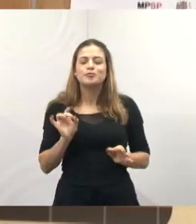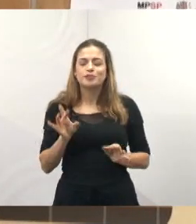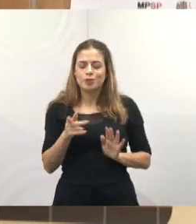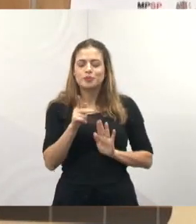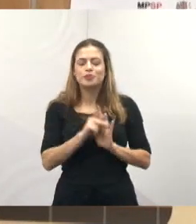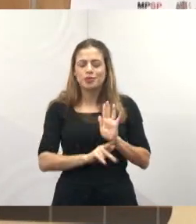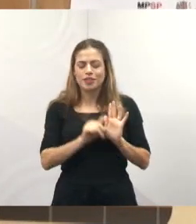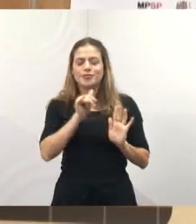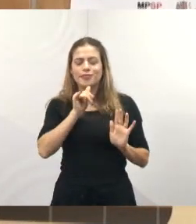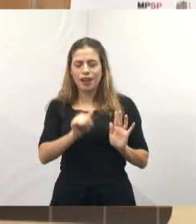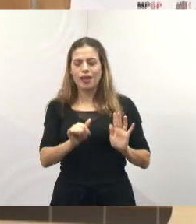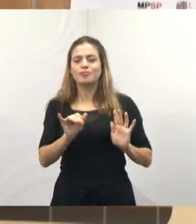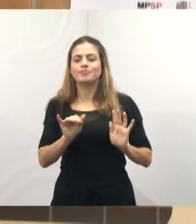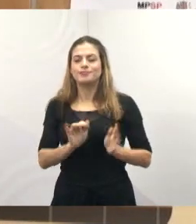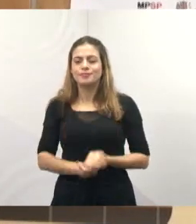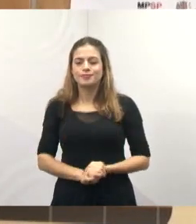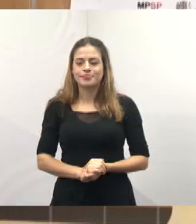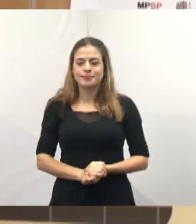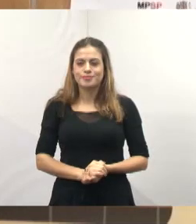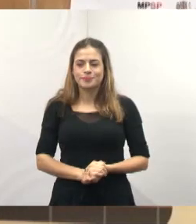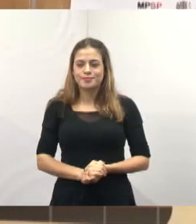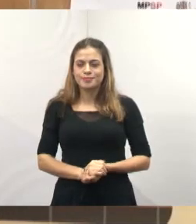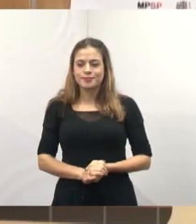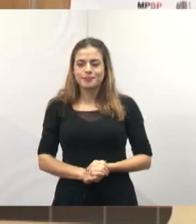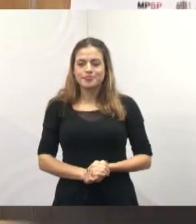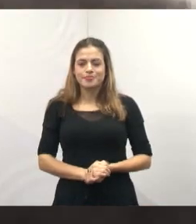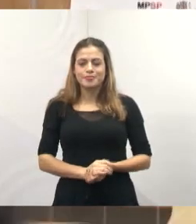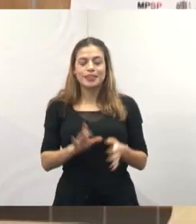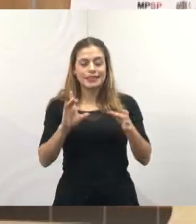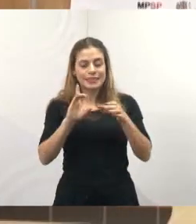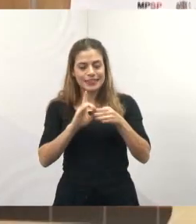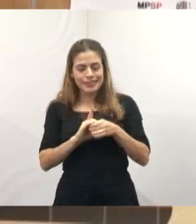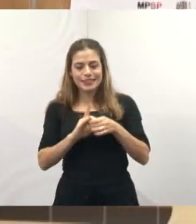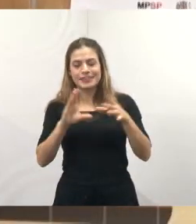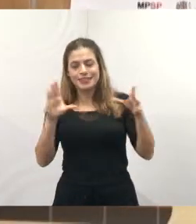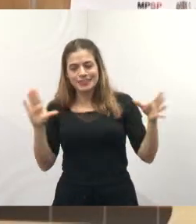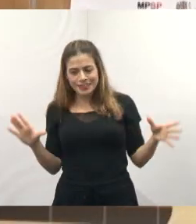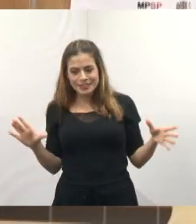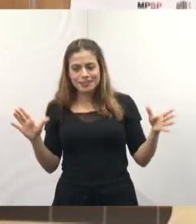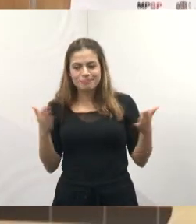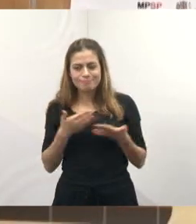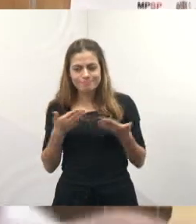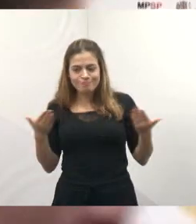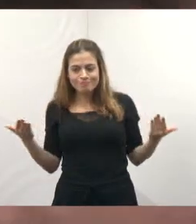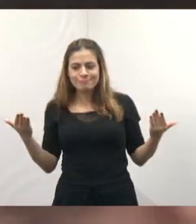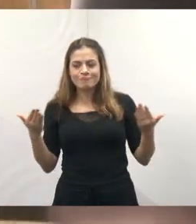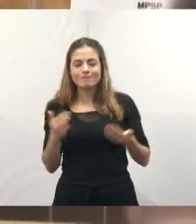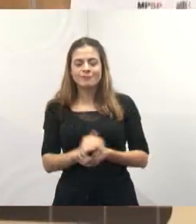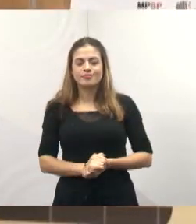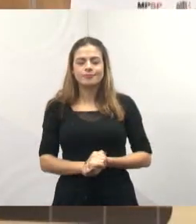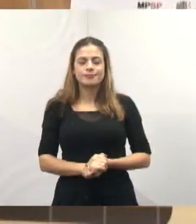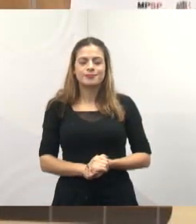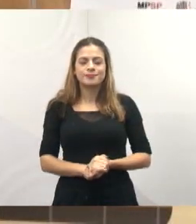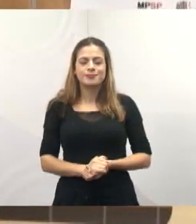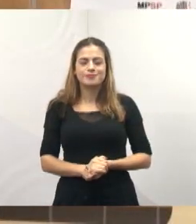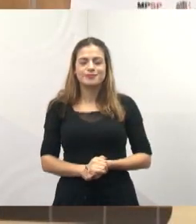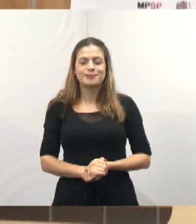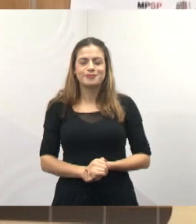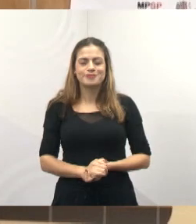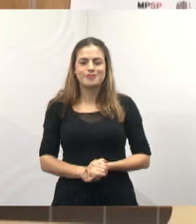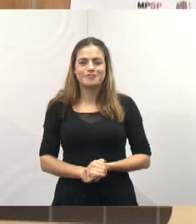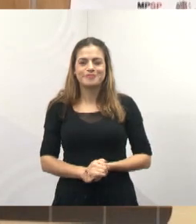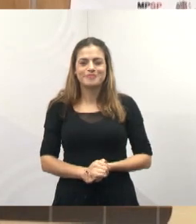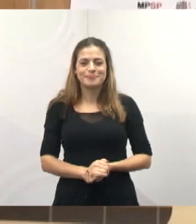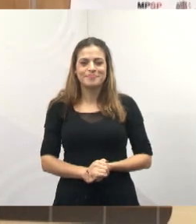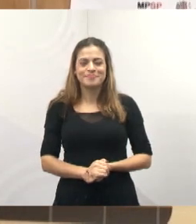projeto. Mas a gente faz parte da democracia, é assim mesmo que faz. Então, eu faço parte da